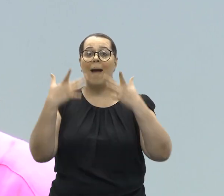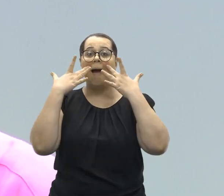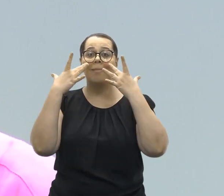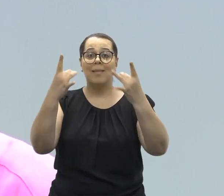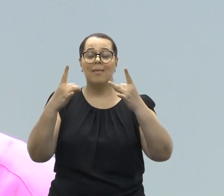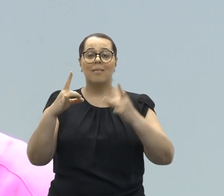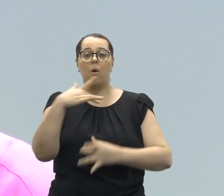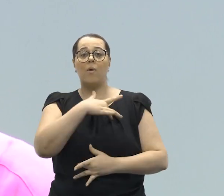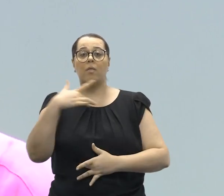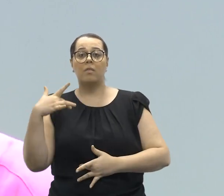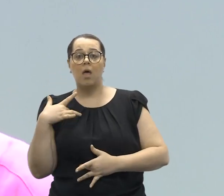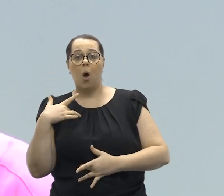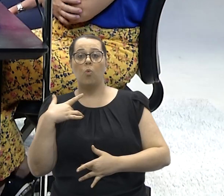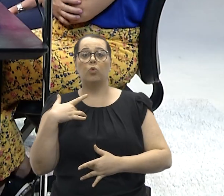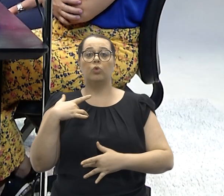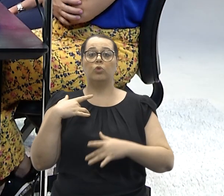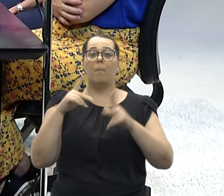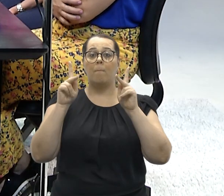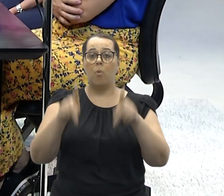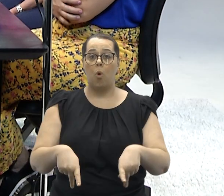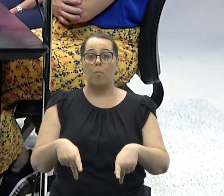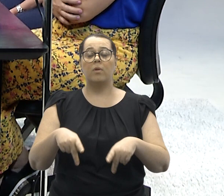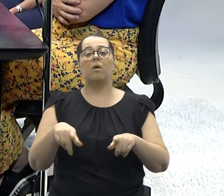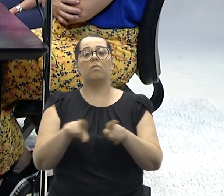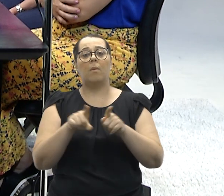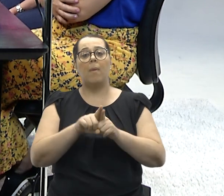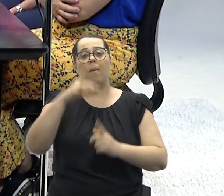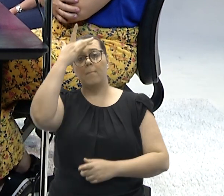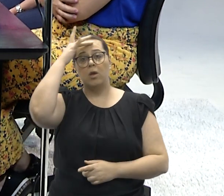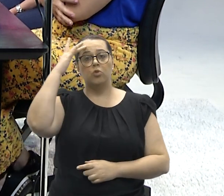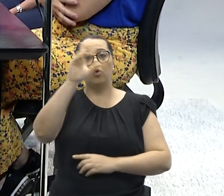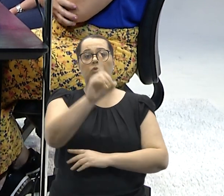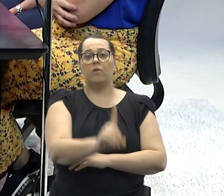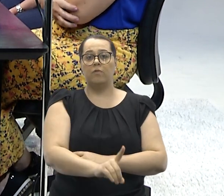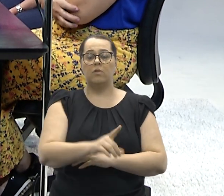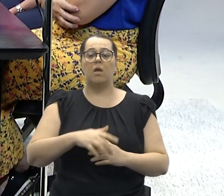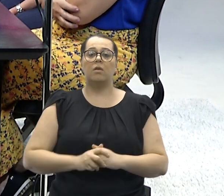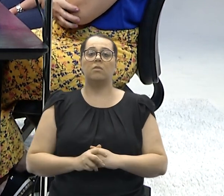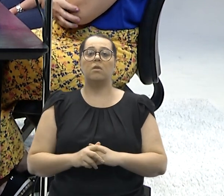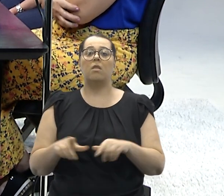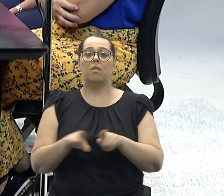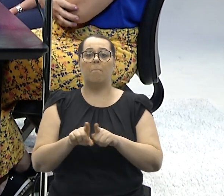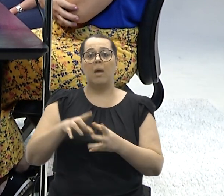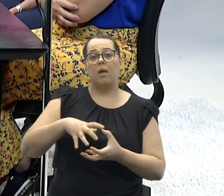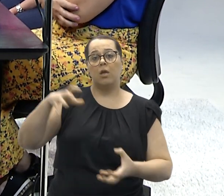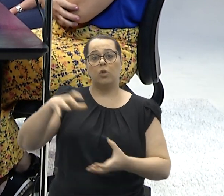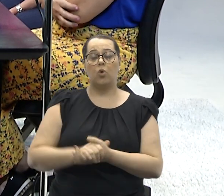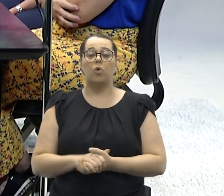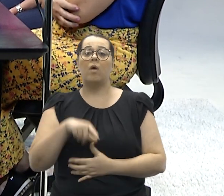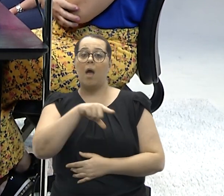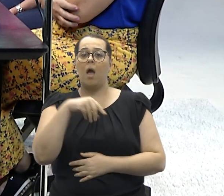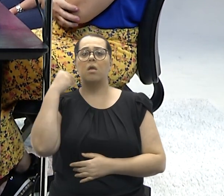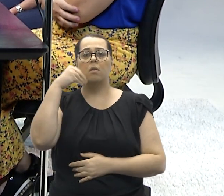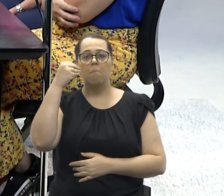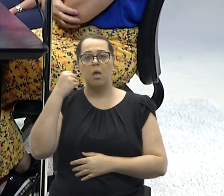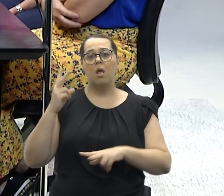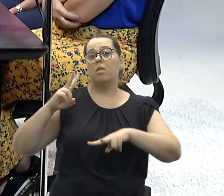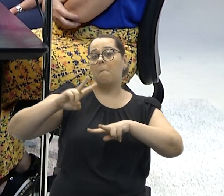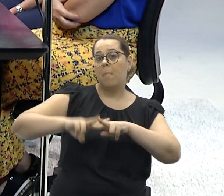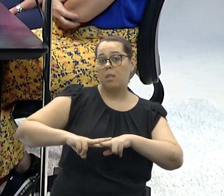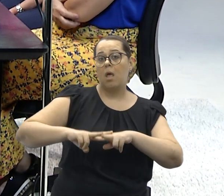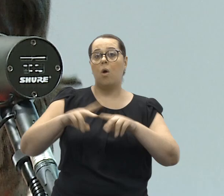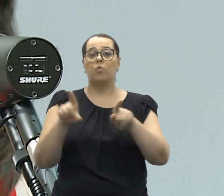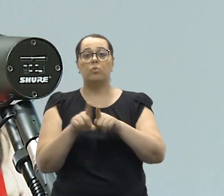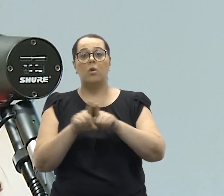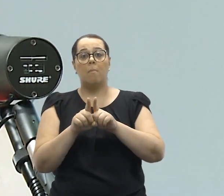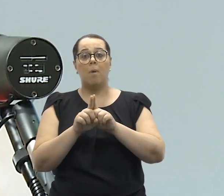saúde pública, às pessoas com deficiência e dos idosos, tem experiência nas áreas criminal, de execução penal e civil,